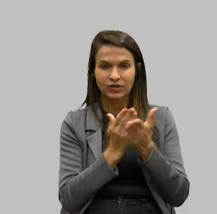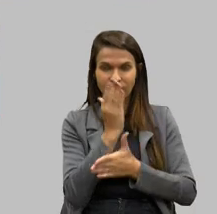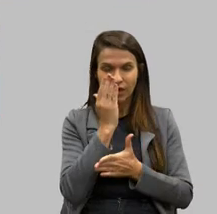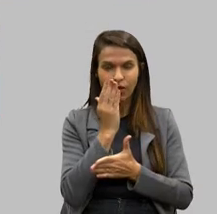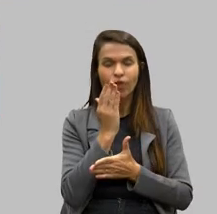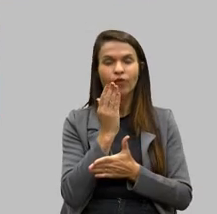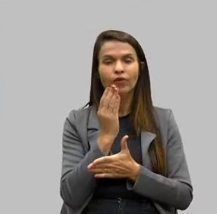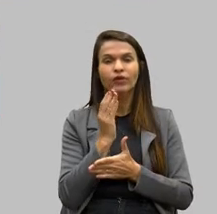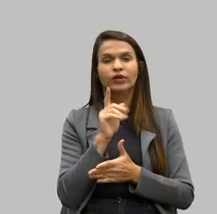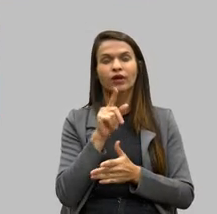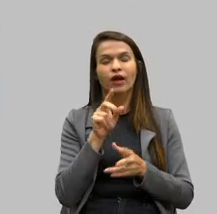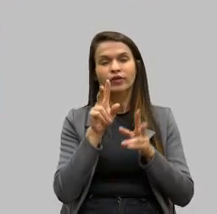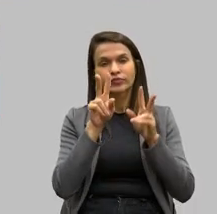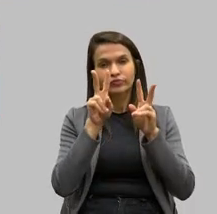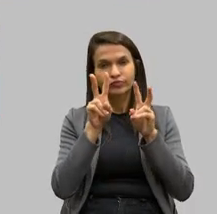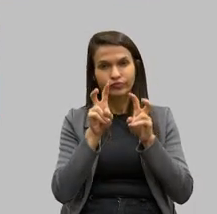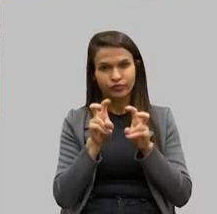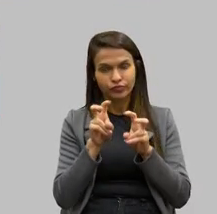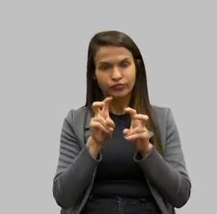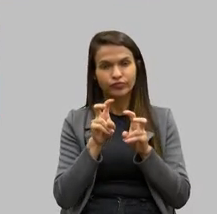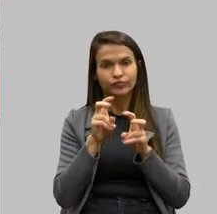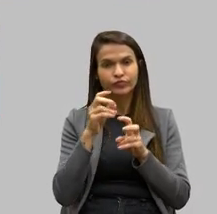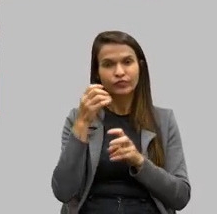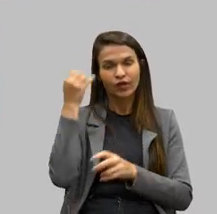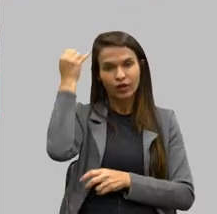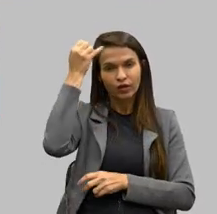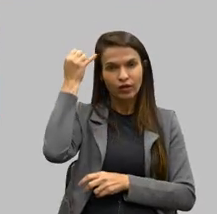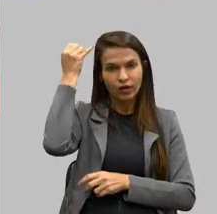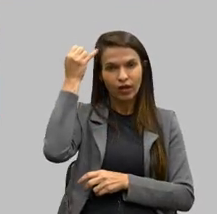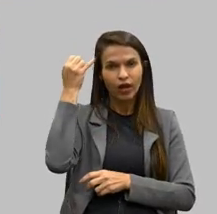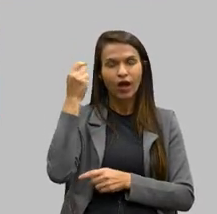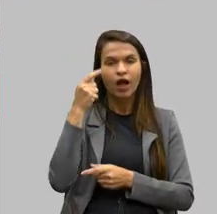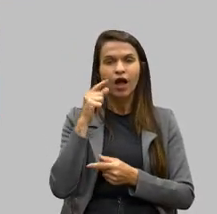que a questão... Igor, a sua origem é a deung.